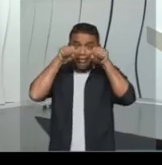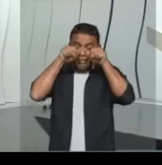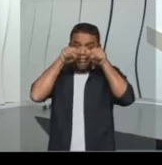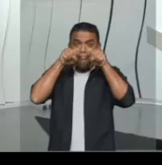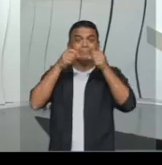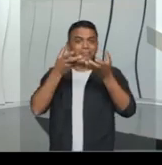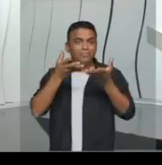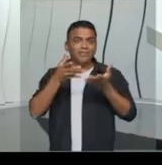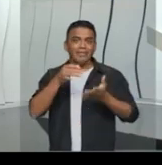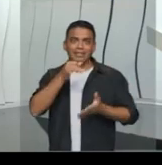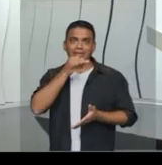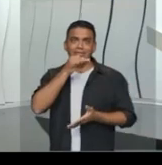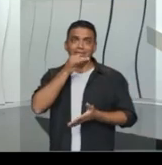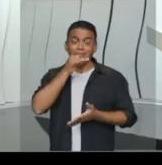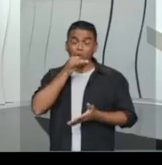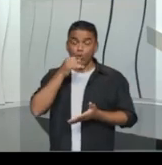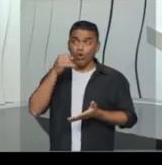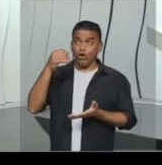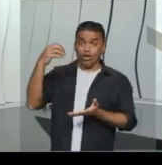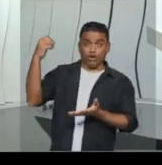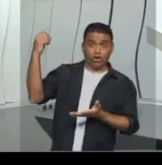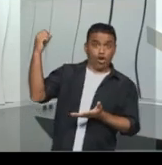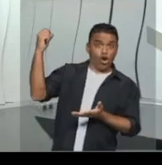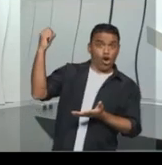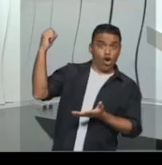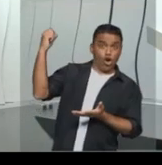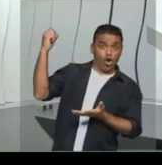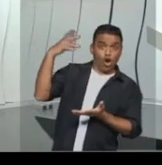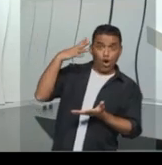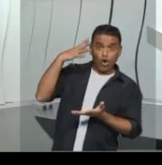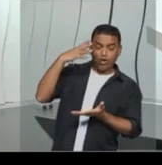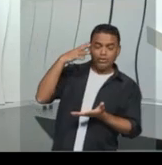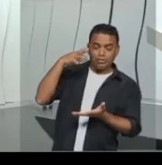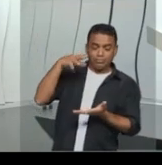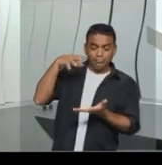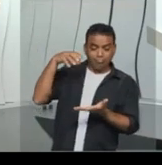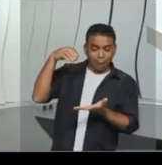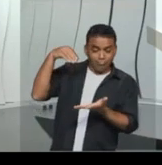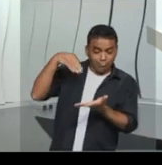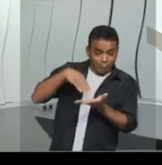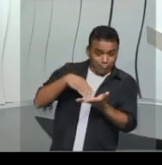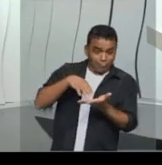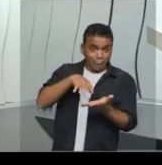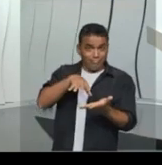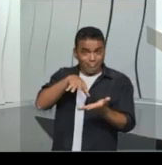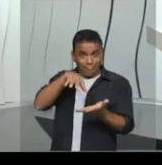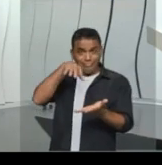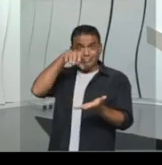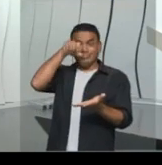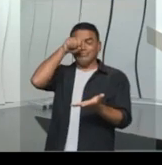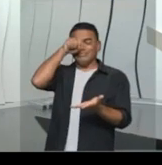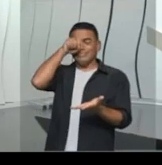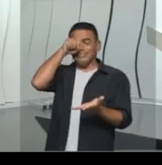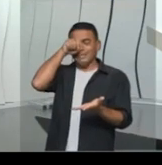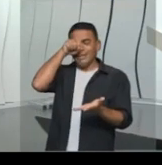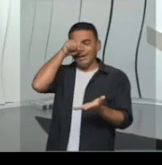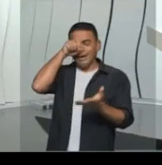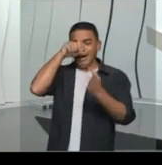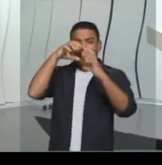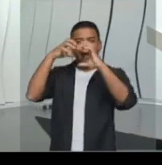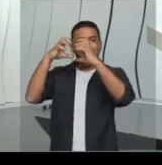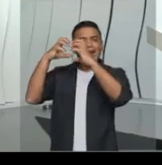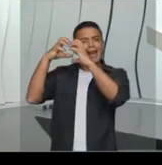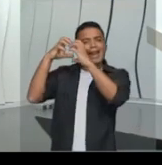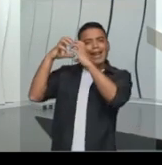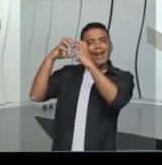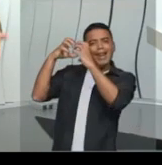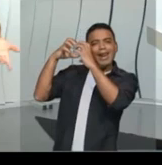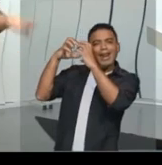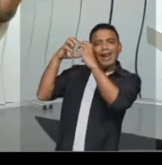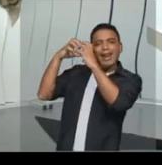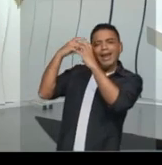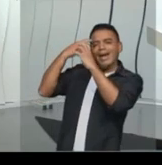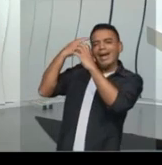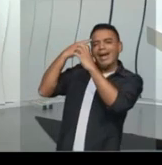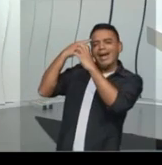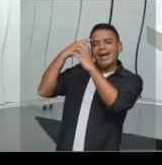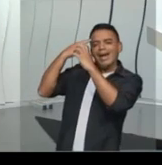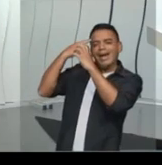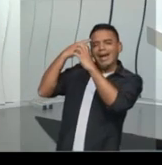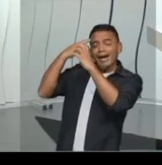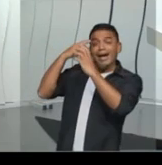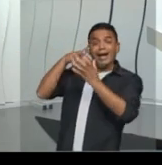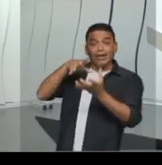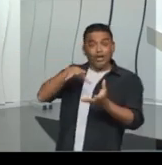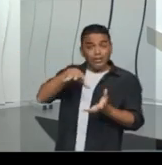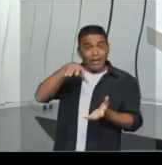bater lá no seu nervo óptico, vai haver o estímulo nervoso e você vai conseguir visualizar alguma coisa. Agora, se